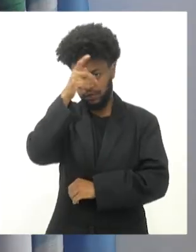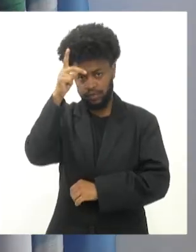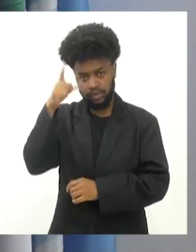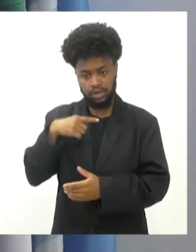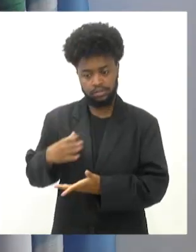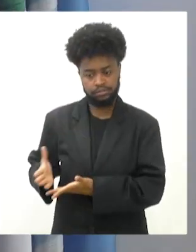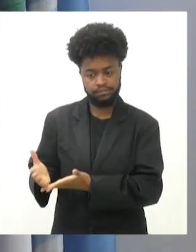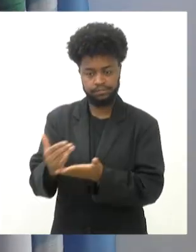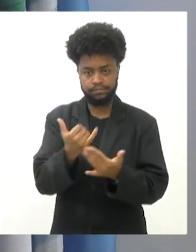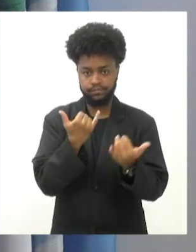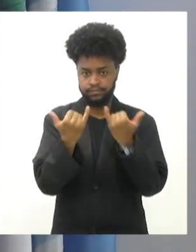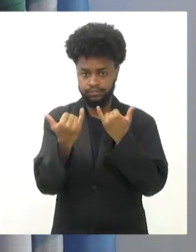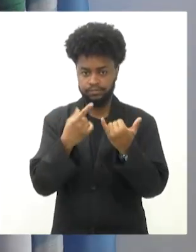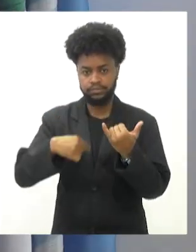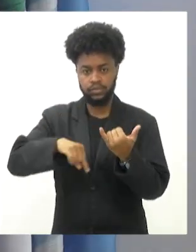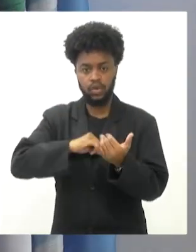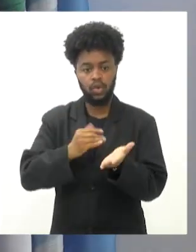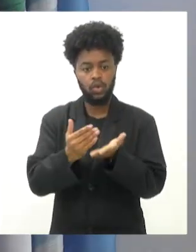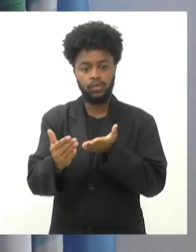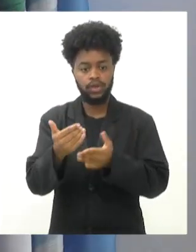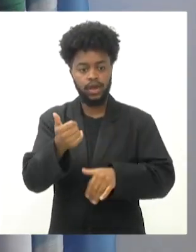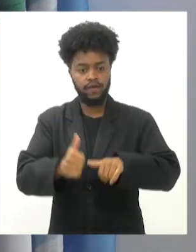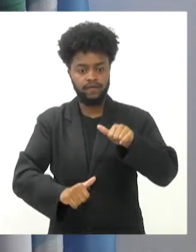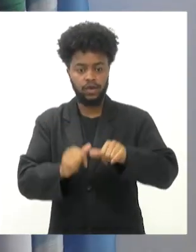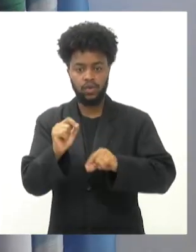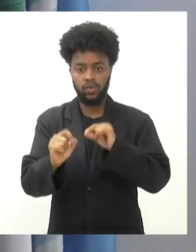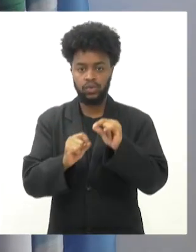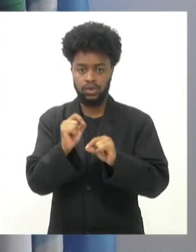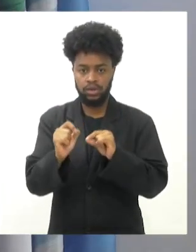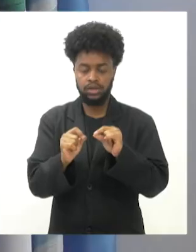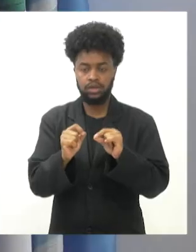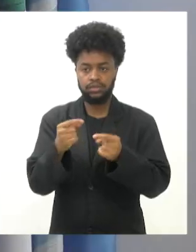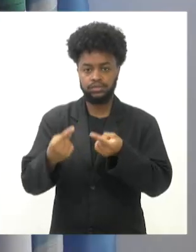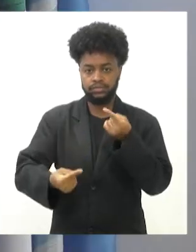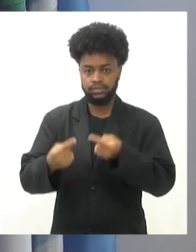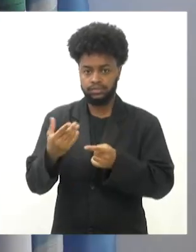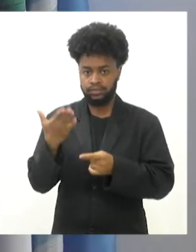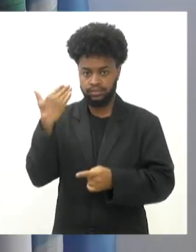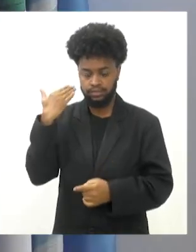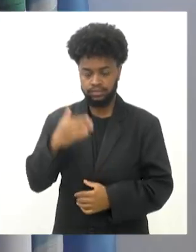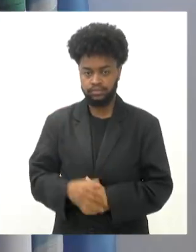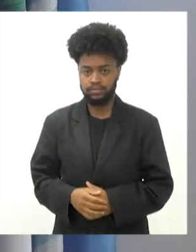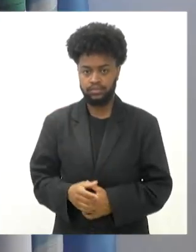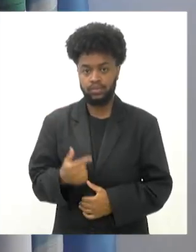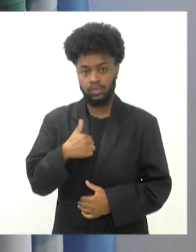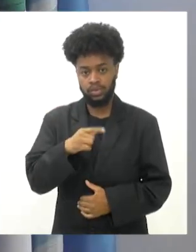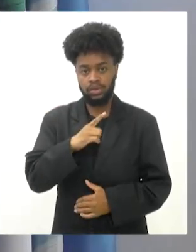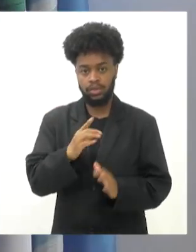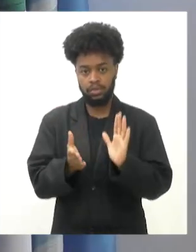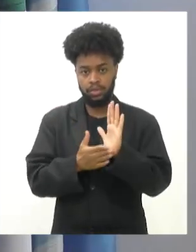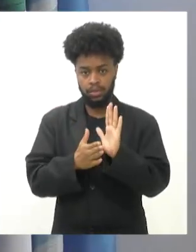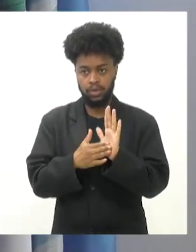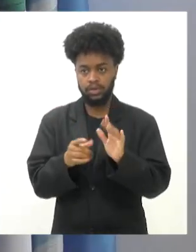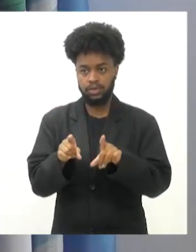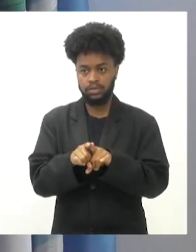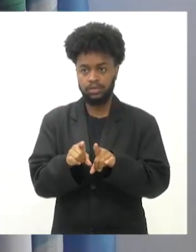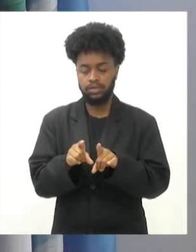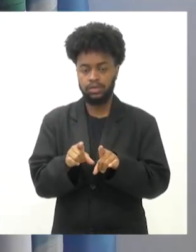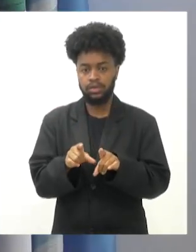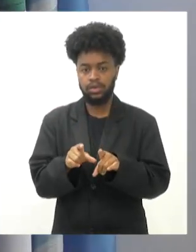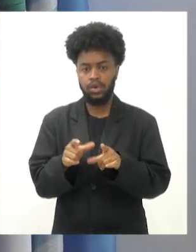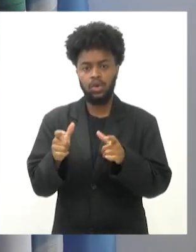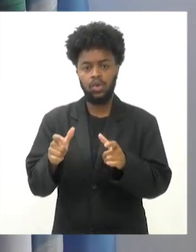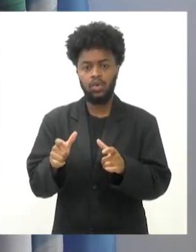apanhado para a gente começar a sair da escuridão, um apanhado do que foi apurado lá atrás. Eu tenho uma proposta também aqui de plano... Onde é que está